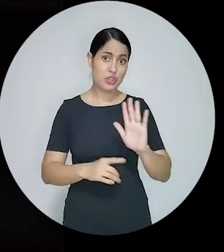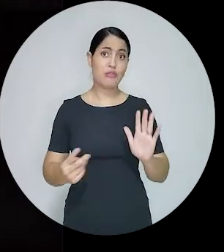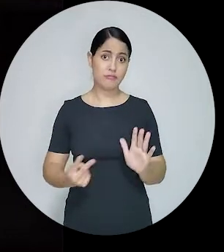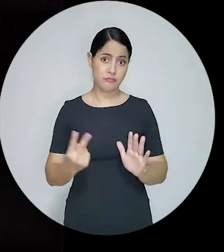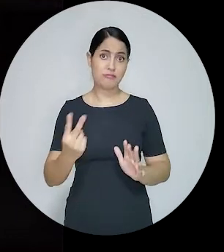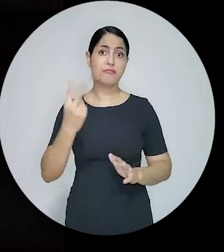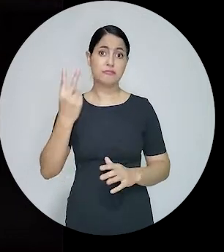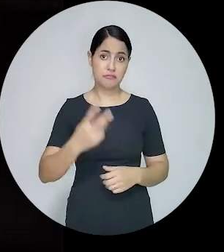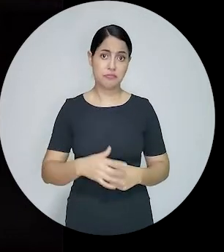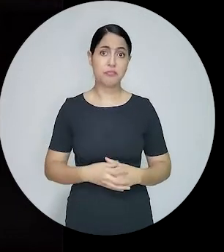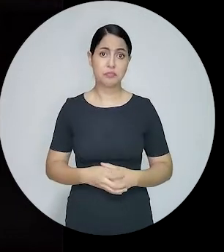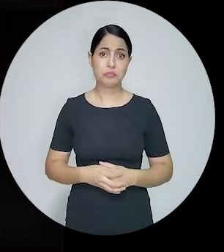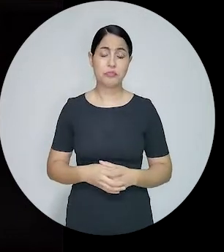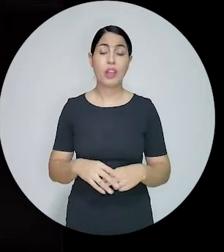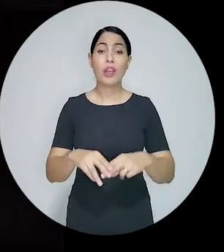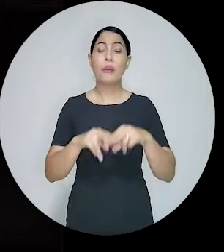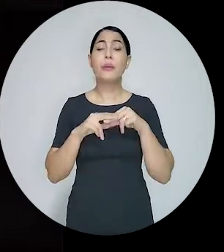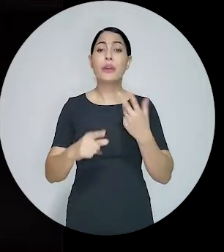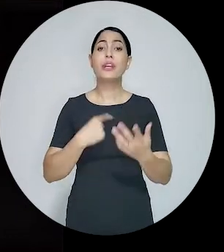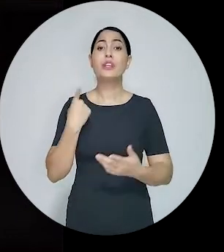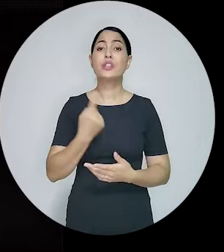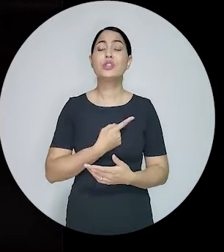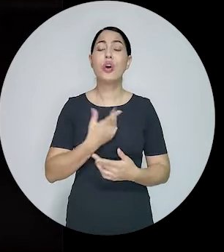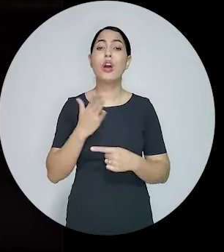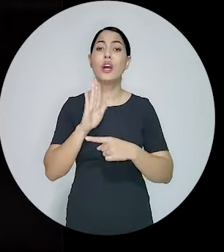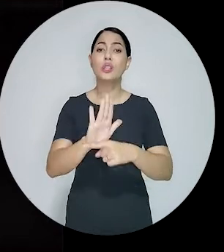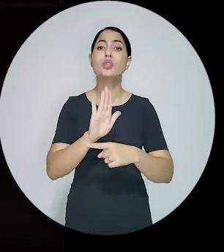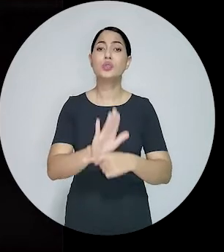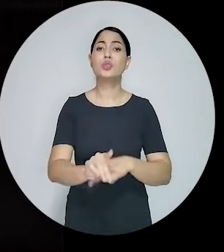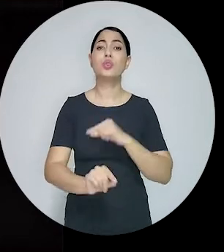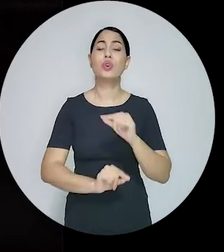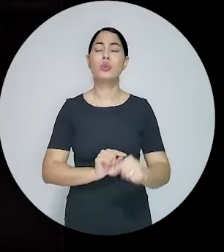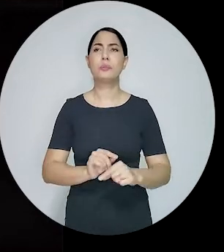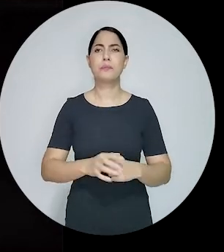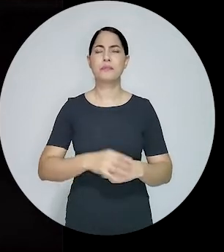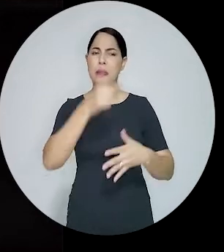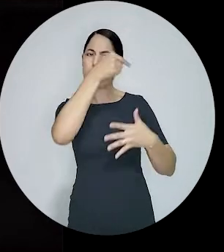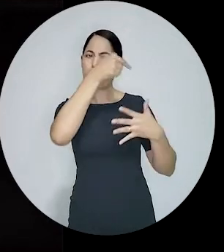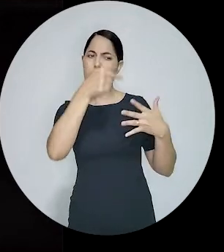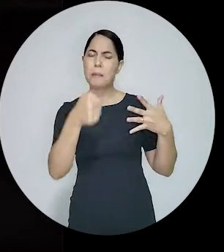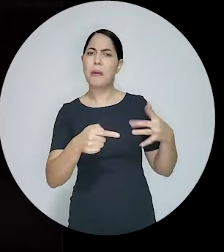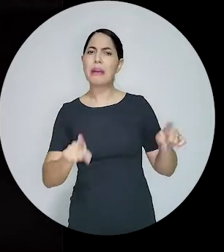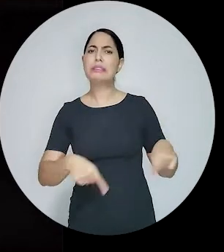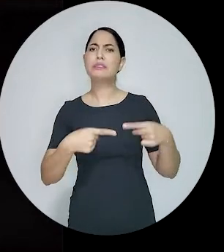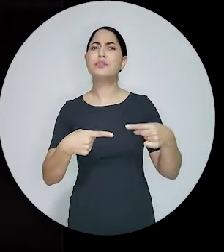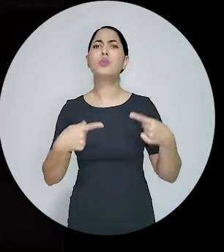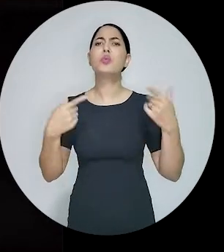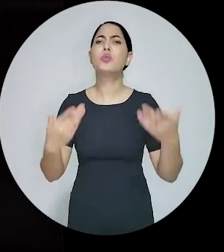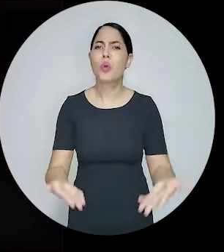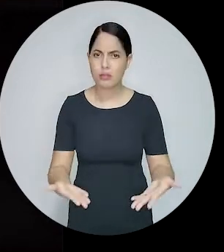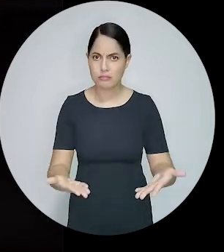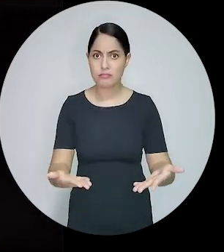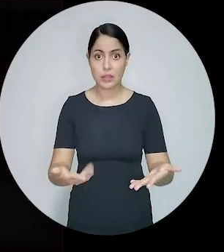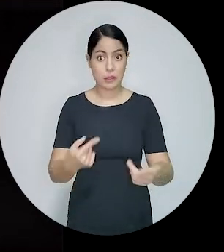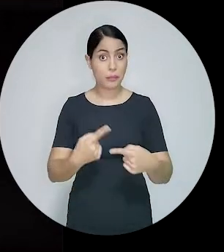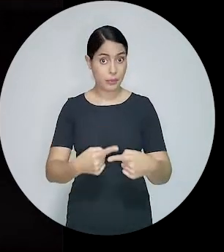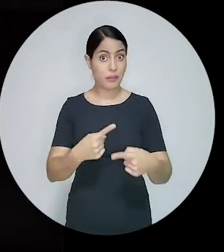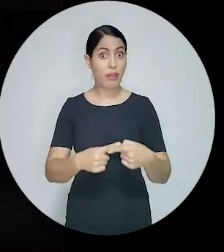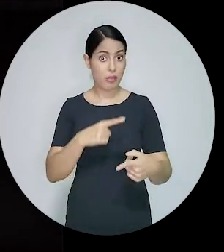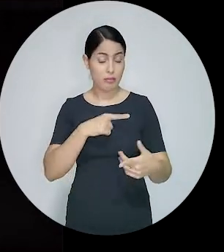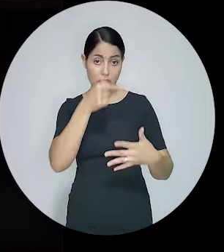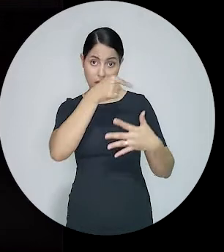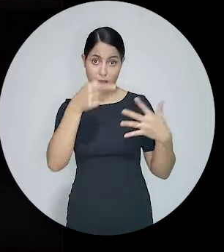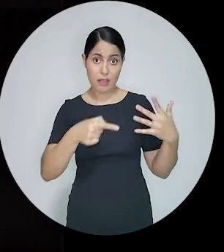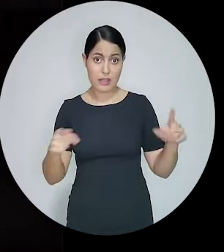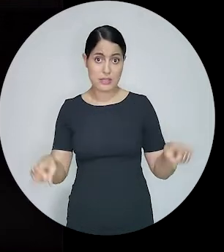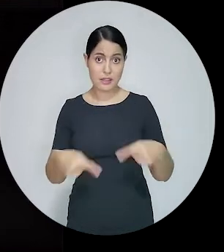direito. Então, que a nossa contribuição é no sentido de apontar quais são os desafios enfrentados